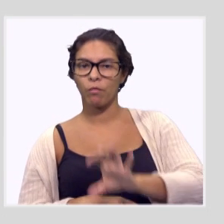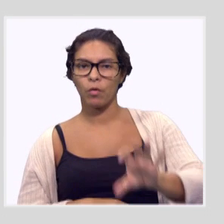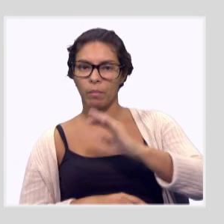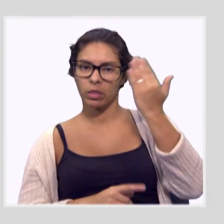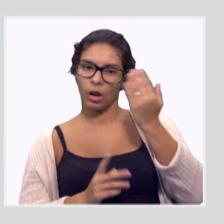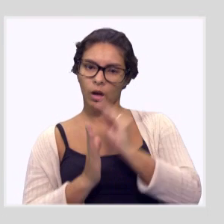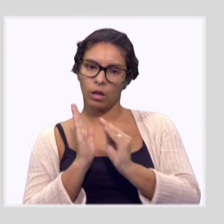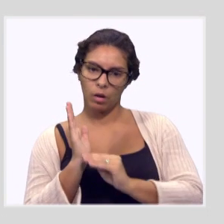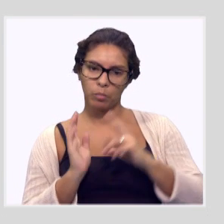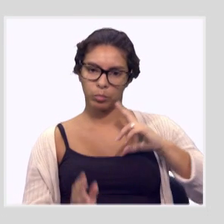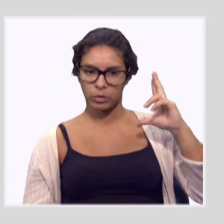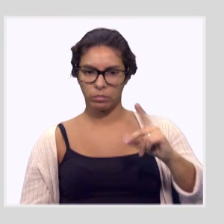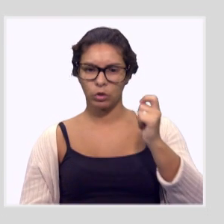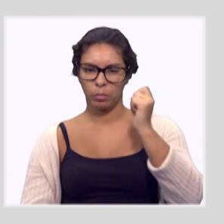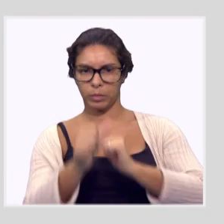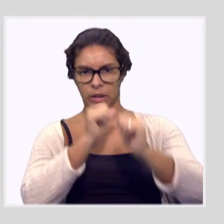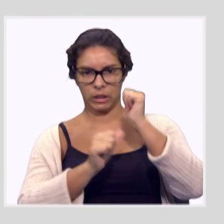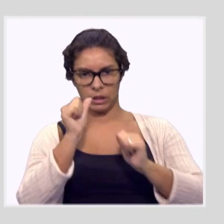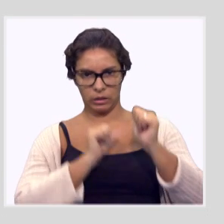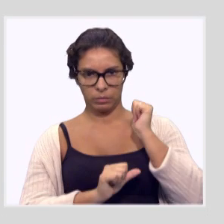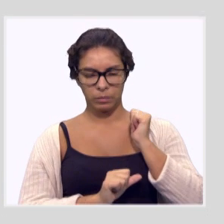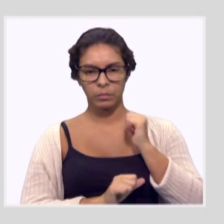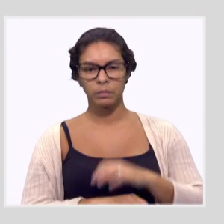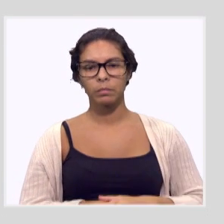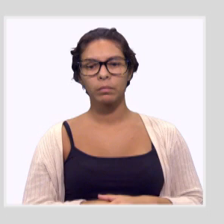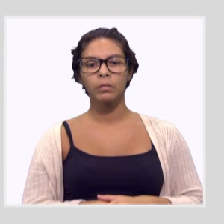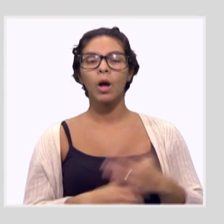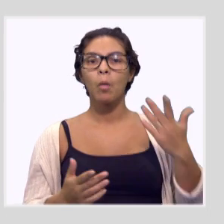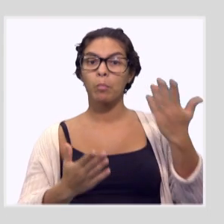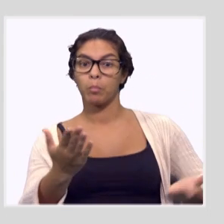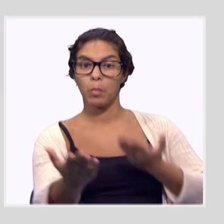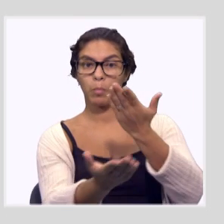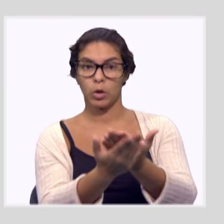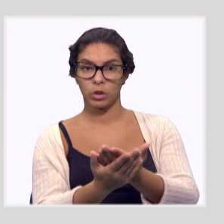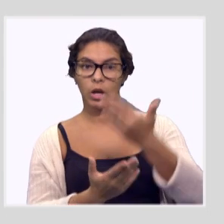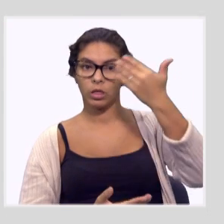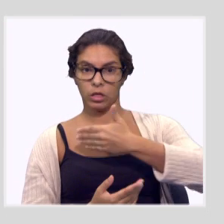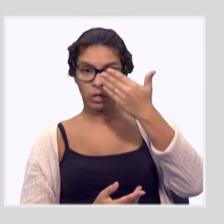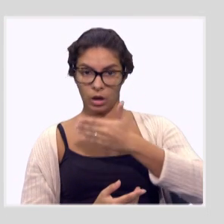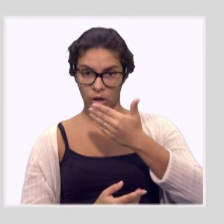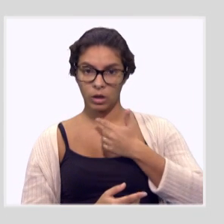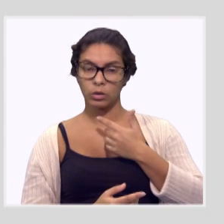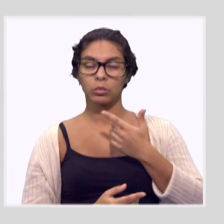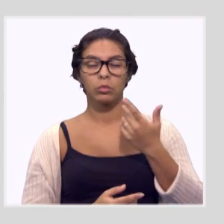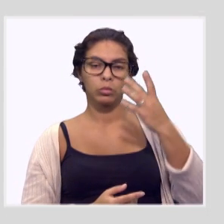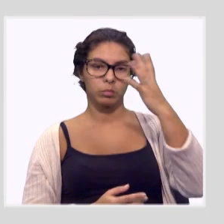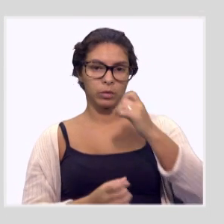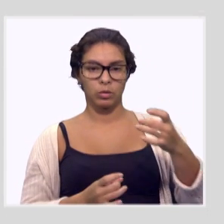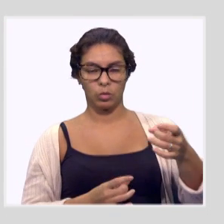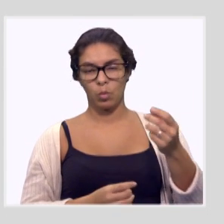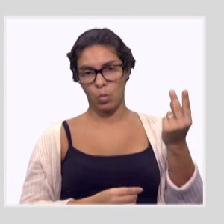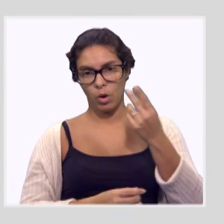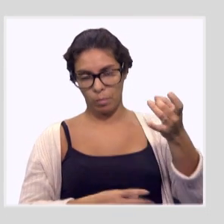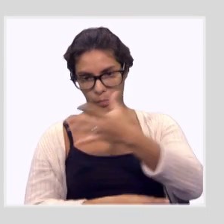como funcionam os direitos de autor em Portugal, vamos voltar ao início. Falávamos da nova proposta de direitos de autor na União